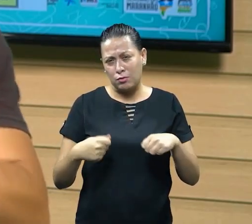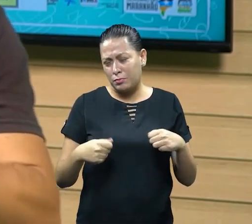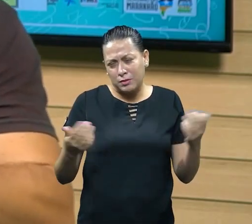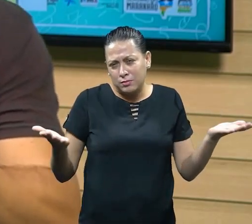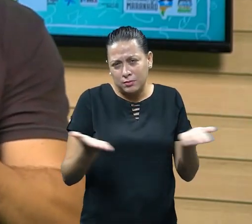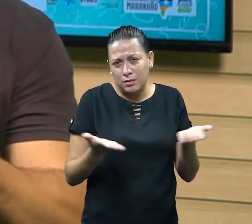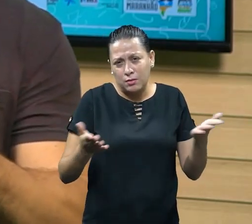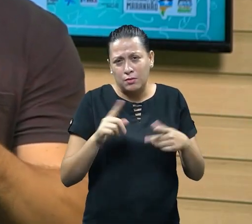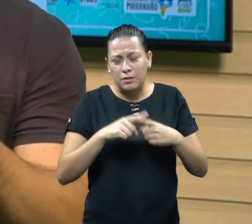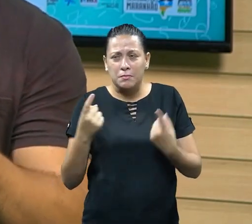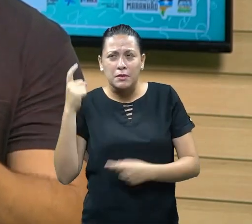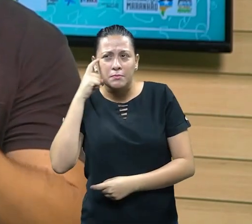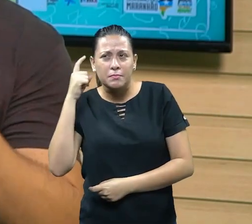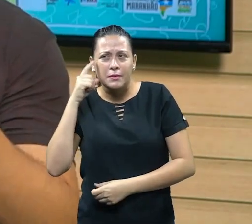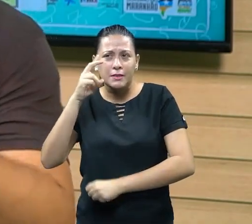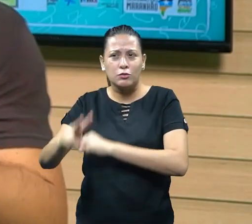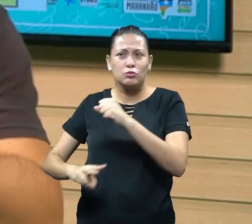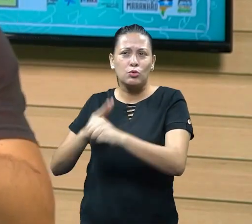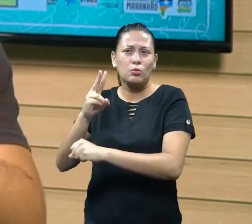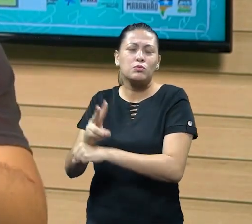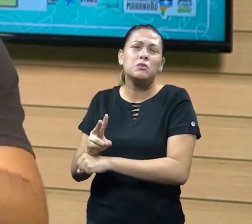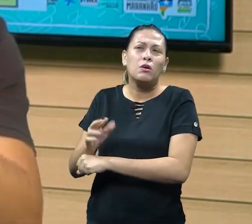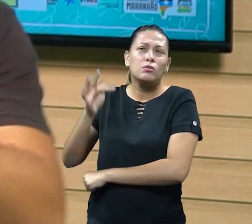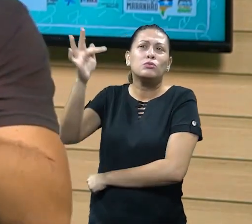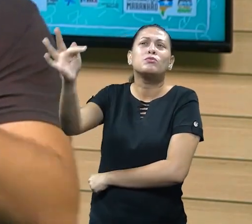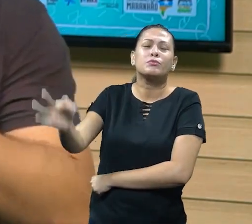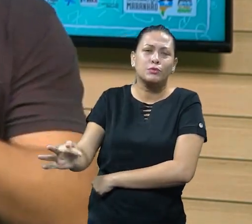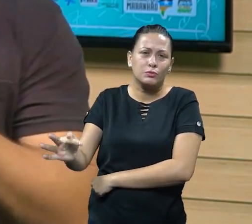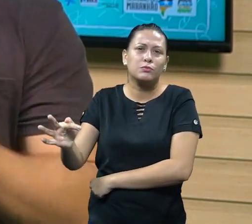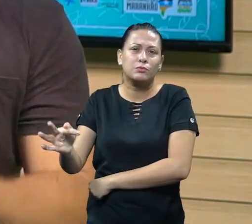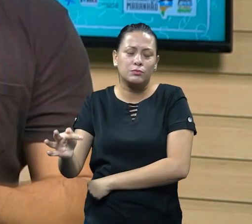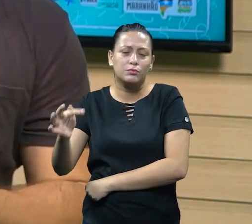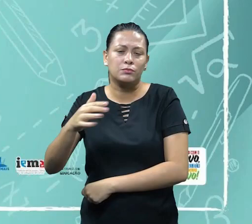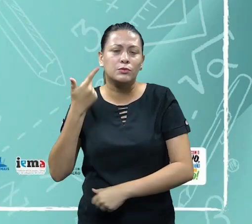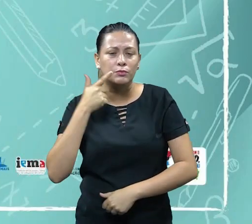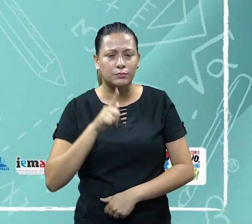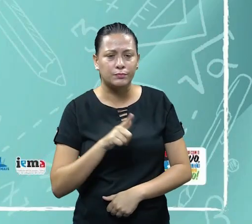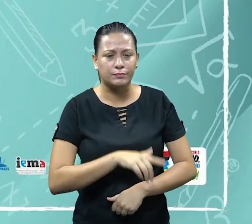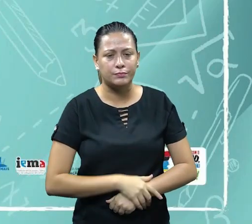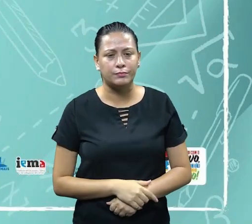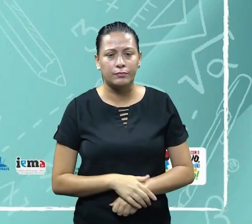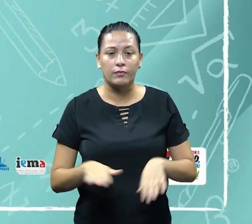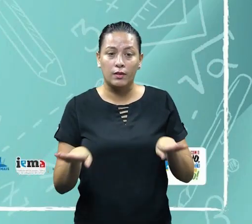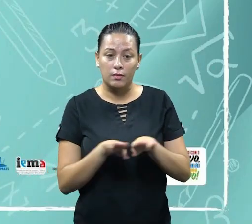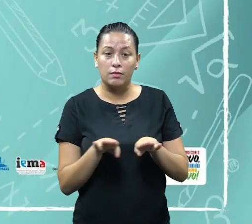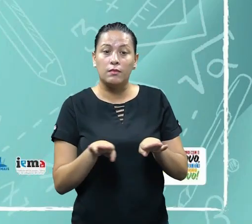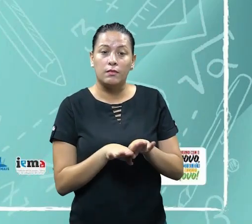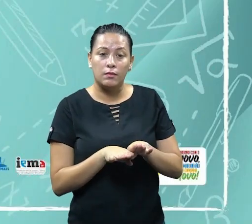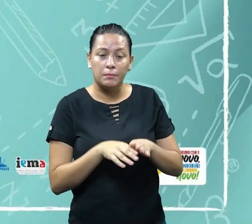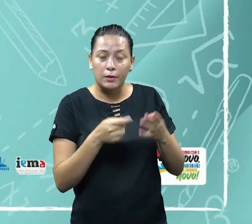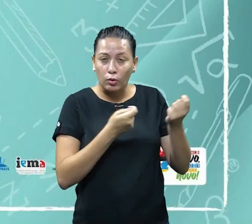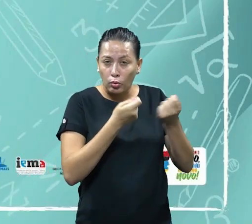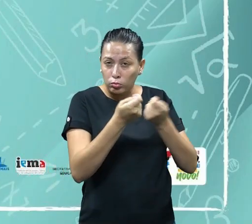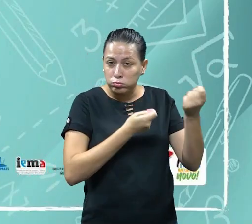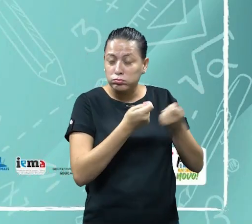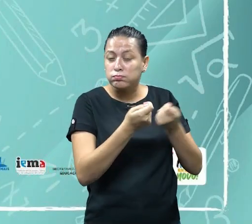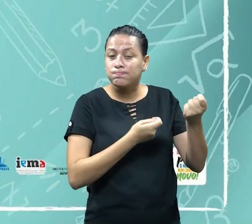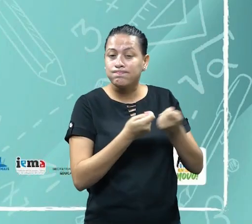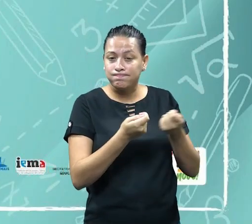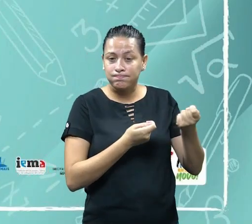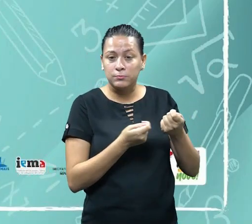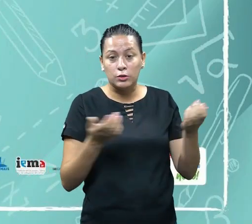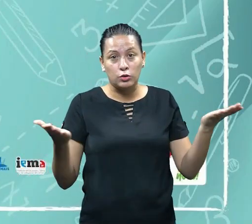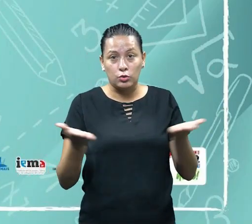agora, vamos fazer algo aqui para pensar daqui a 2 anos, vamos coletar os frutos lá na frente. Policiamento e controle, e